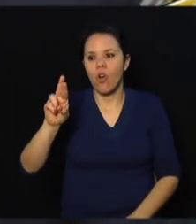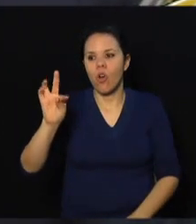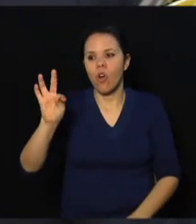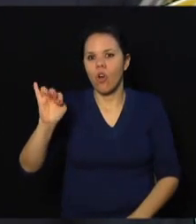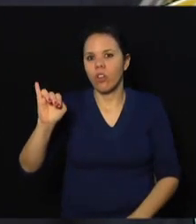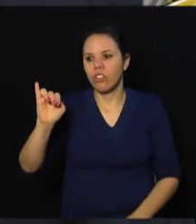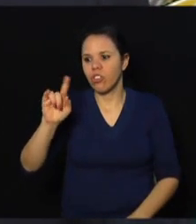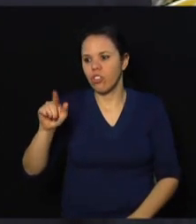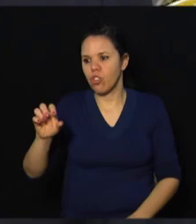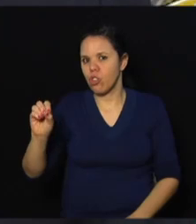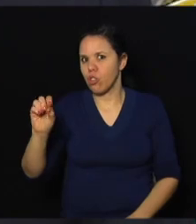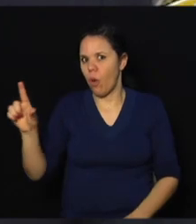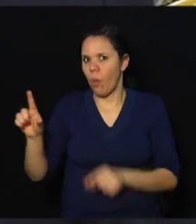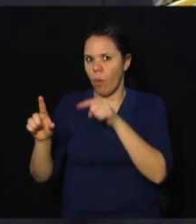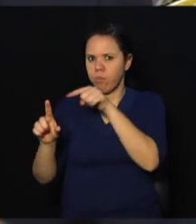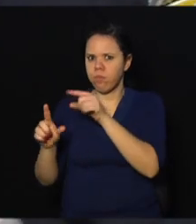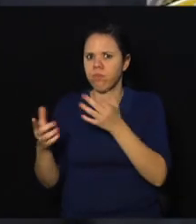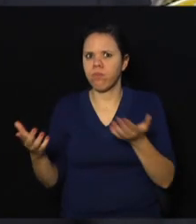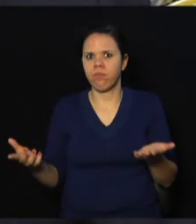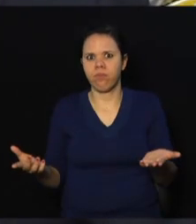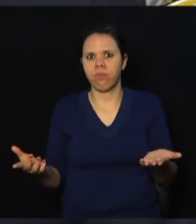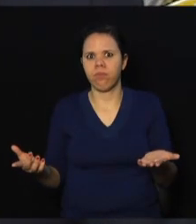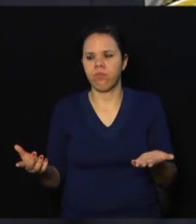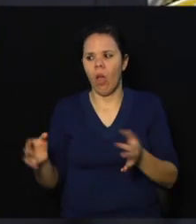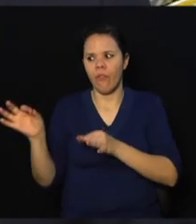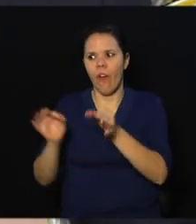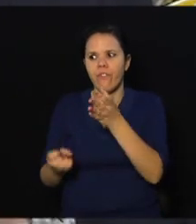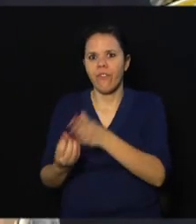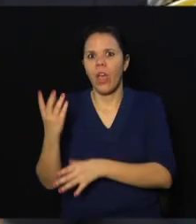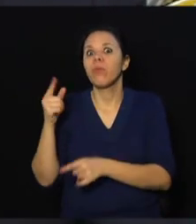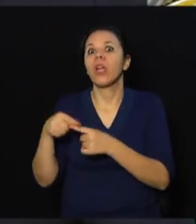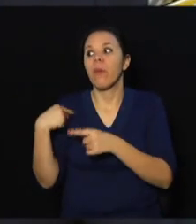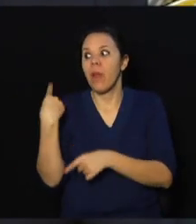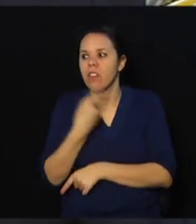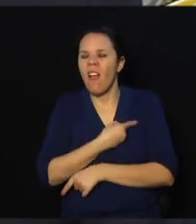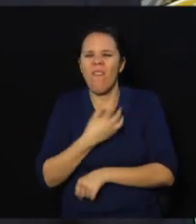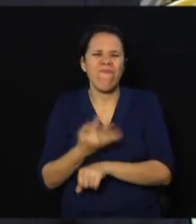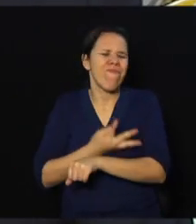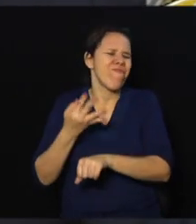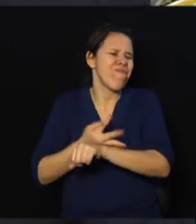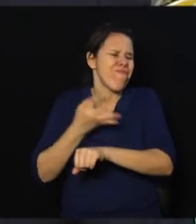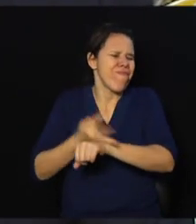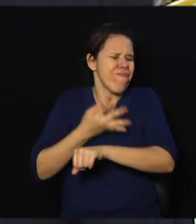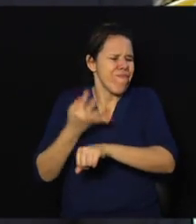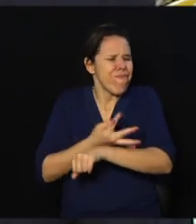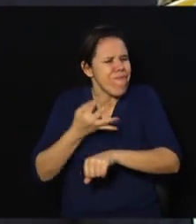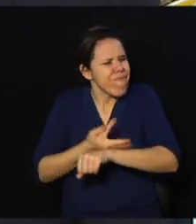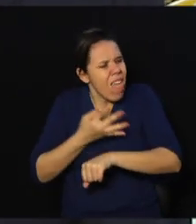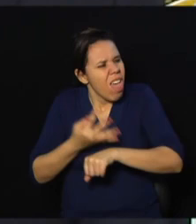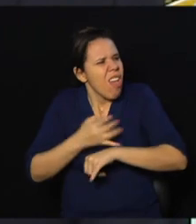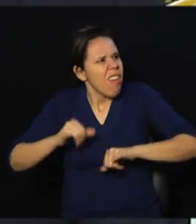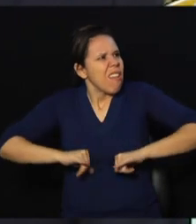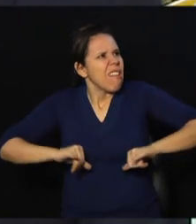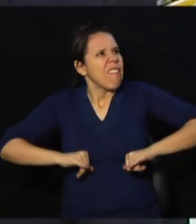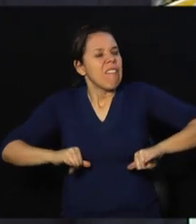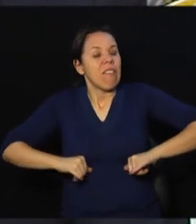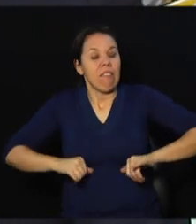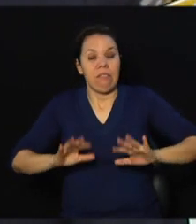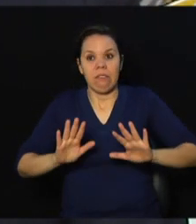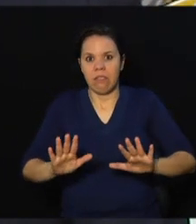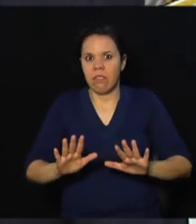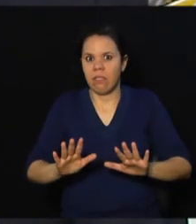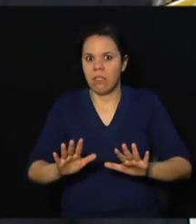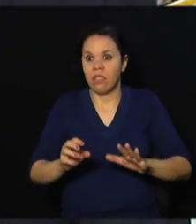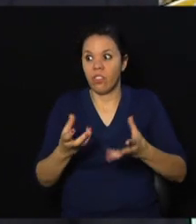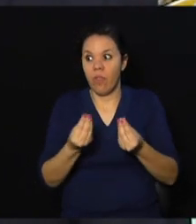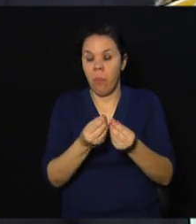risco. Exato, porque o cortisol, vamos falar, ele foi feito justamente para a gente suportar momentos difíceis. Ok, só que ele em grande quantidade,